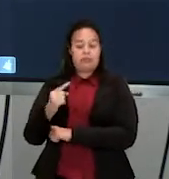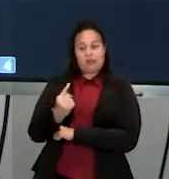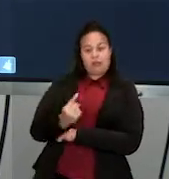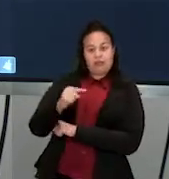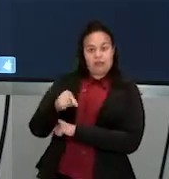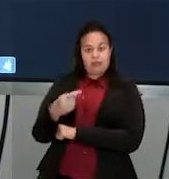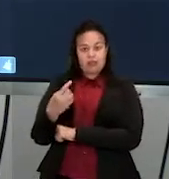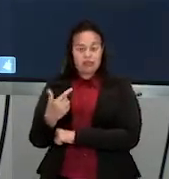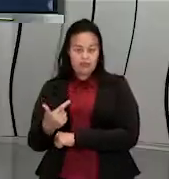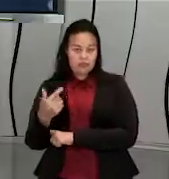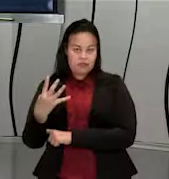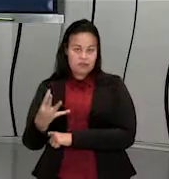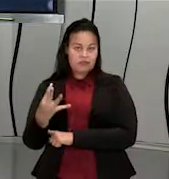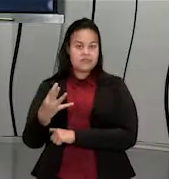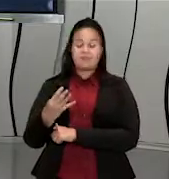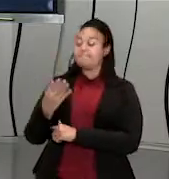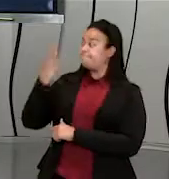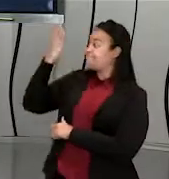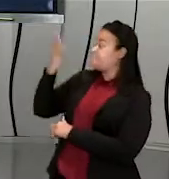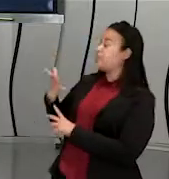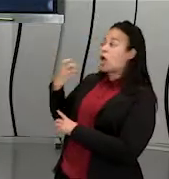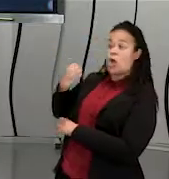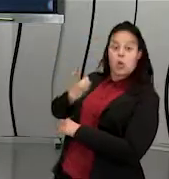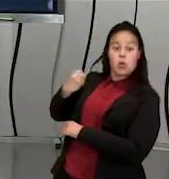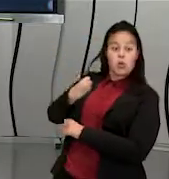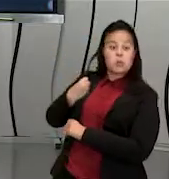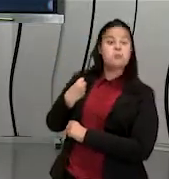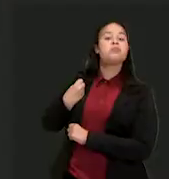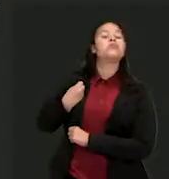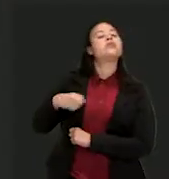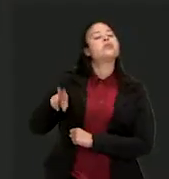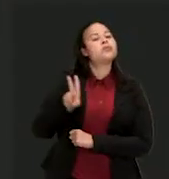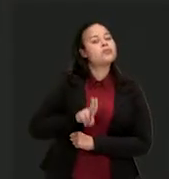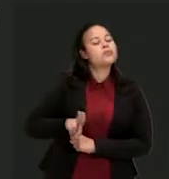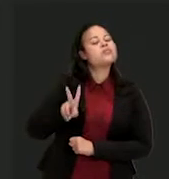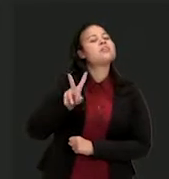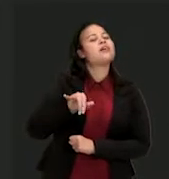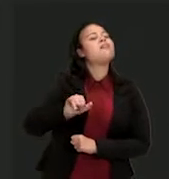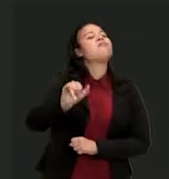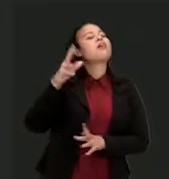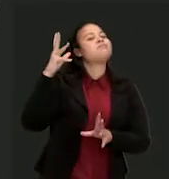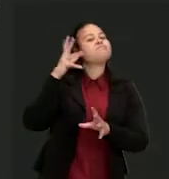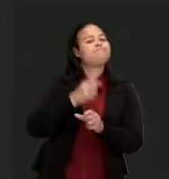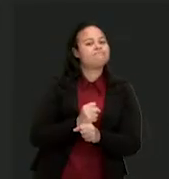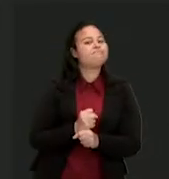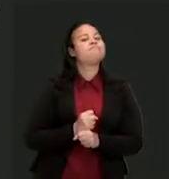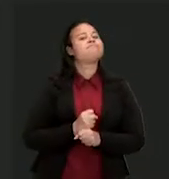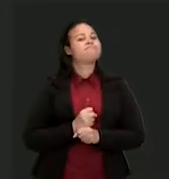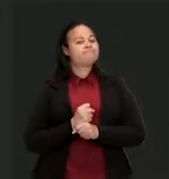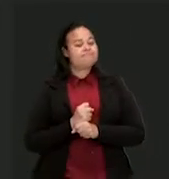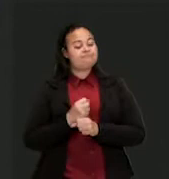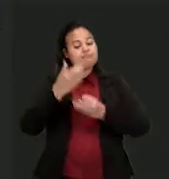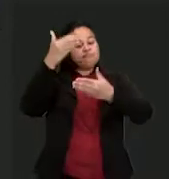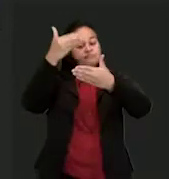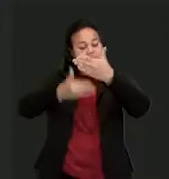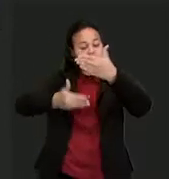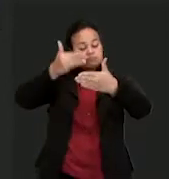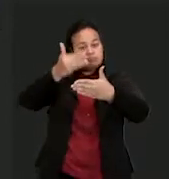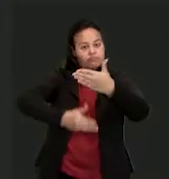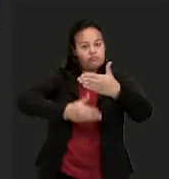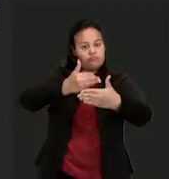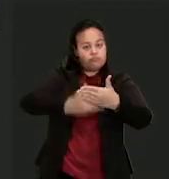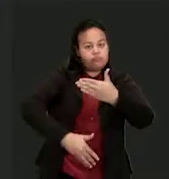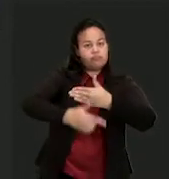certo? Esses são os números que nós vamos usar para fazer a nossa conta. Eu estou descontando